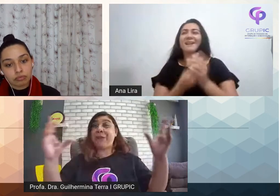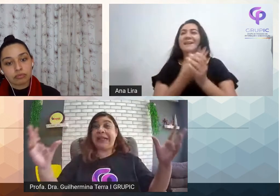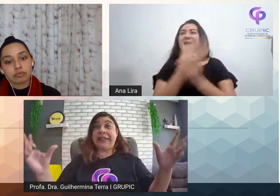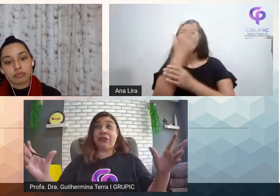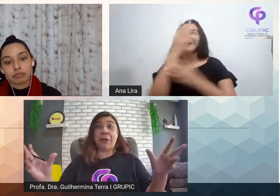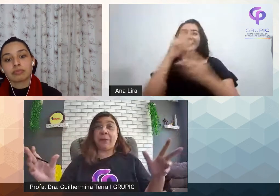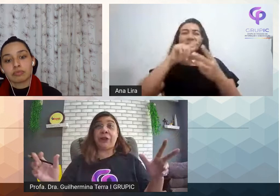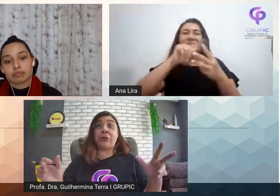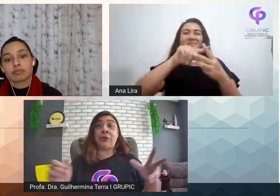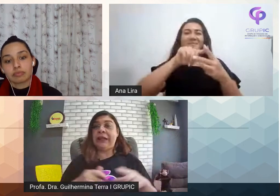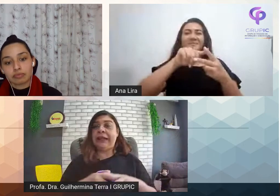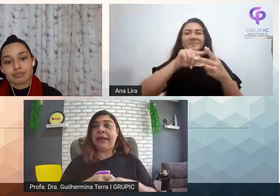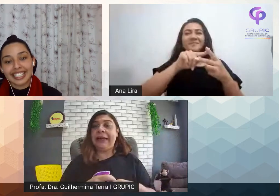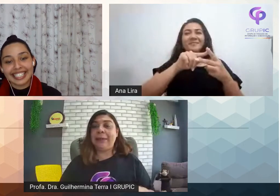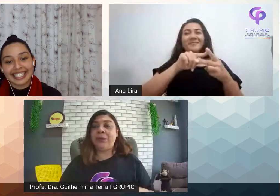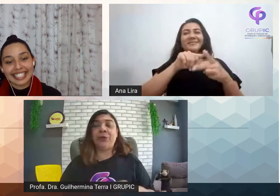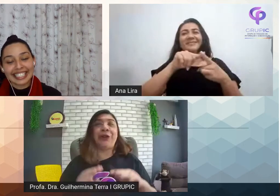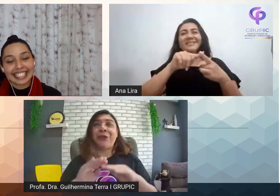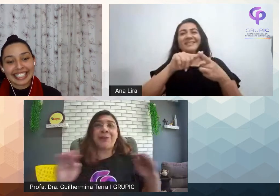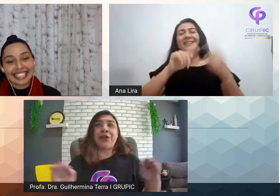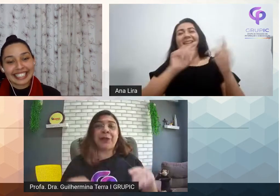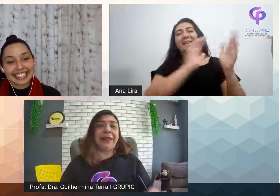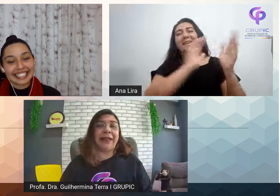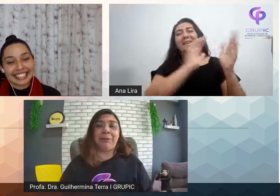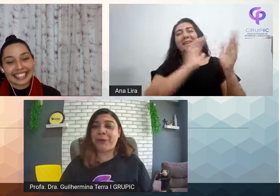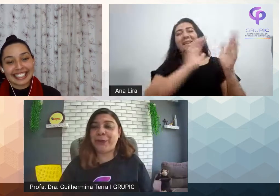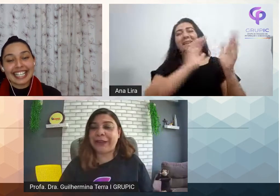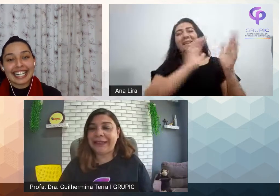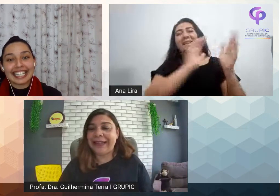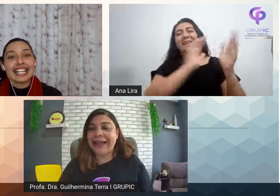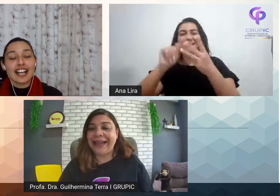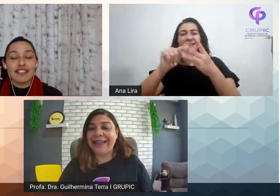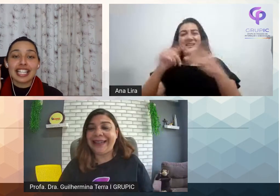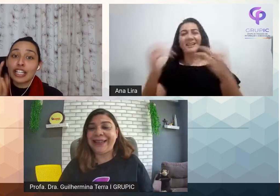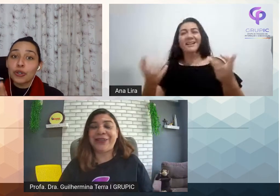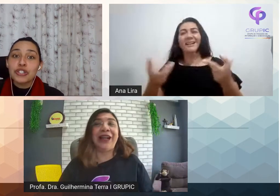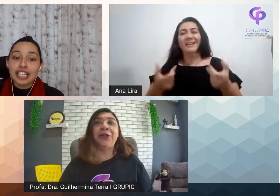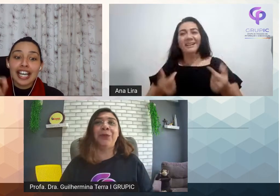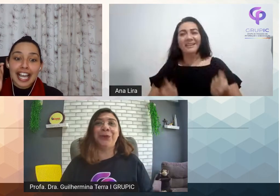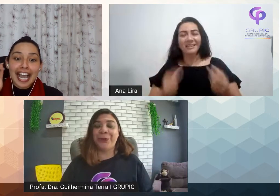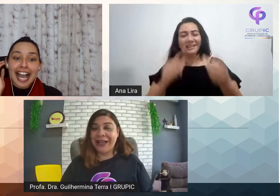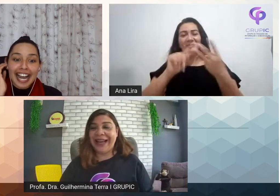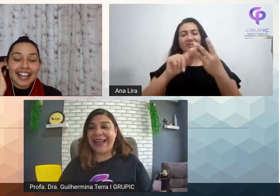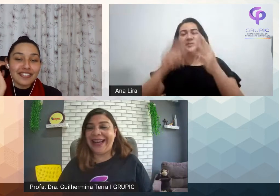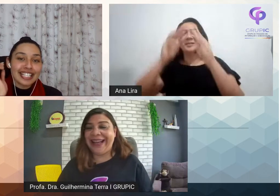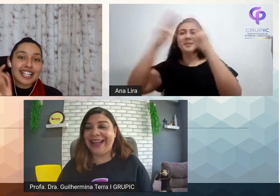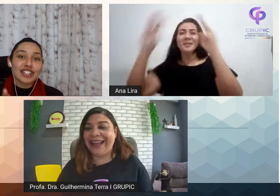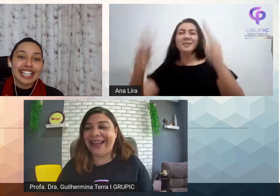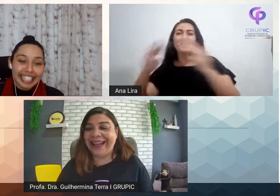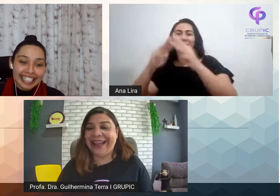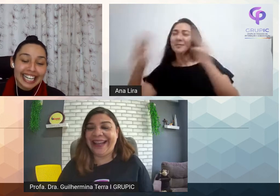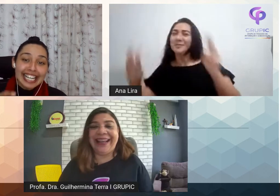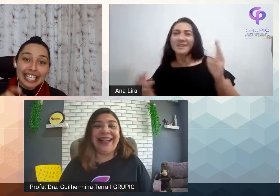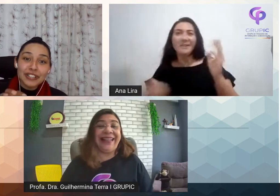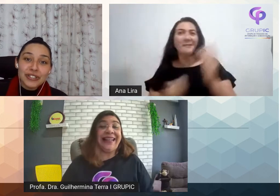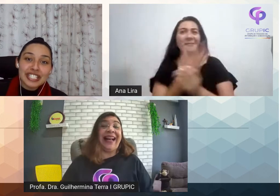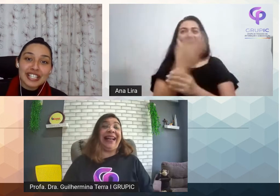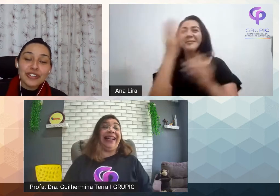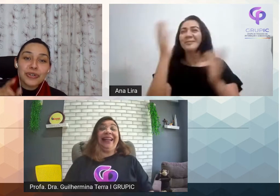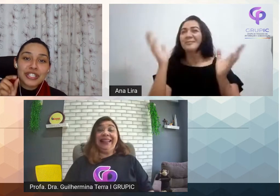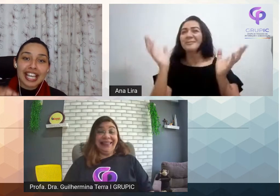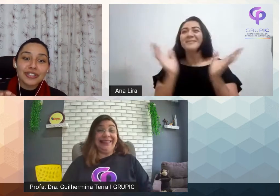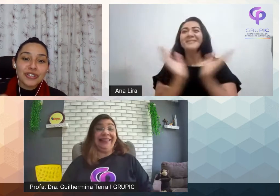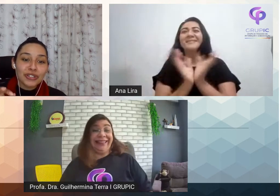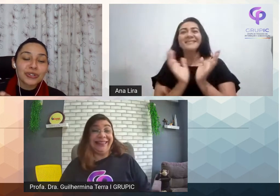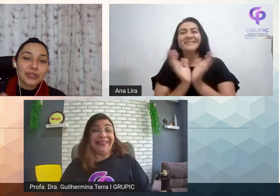as Três Marias. Já pensou? Aí pronto, aí não tem mais para ninguém, Paola. Aí a gente ganha o mundo. É verdade.